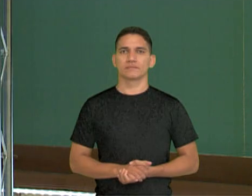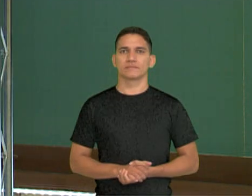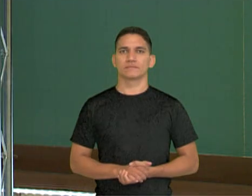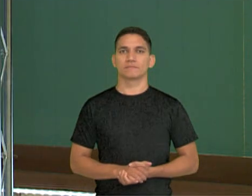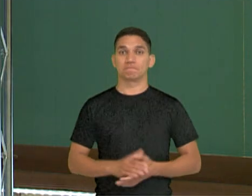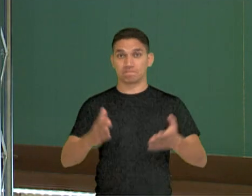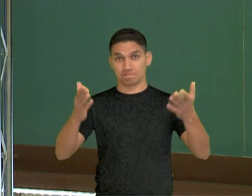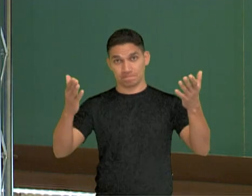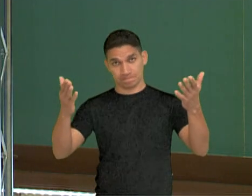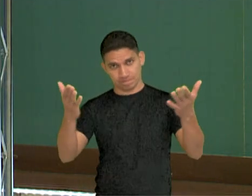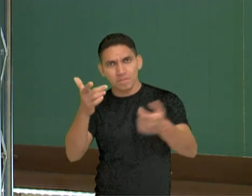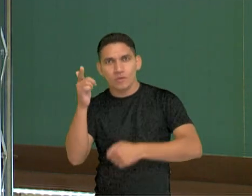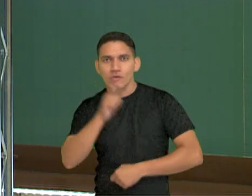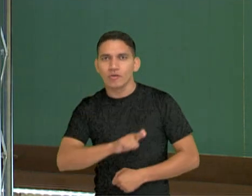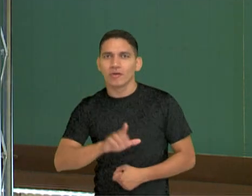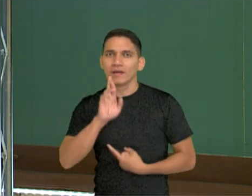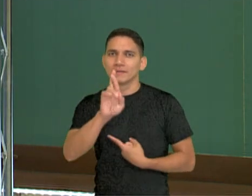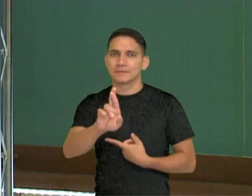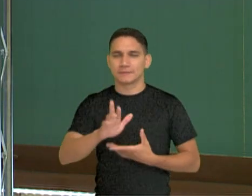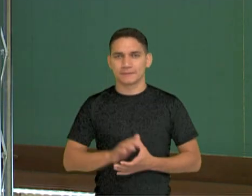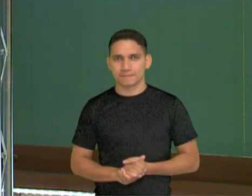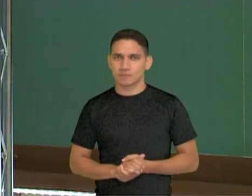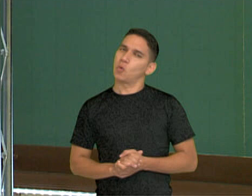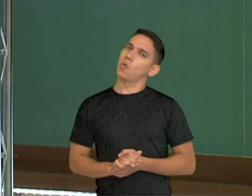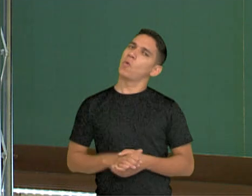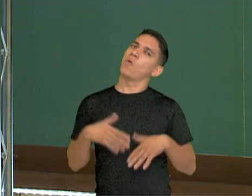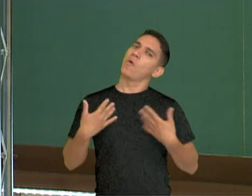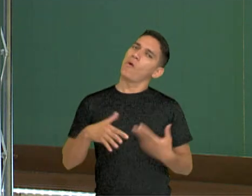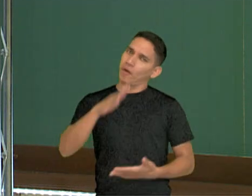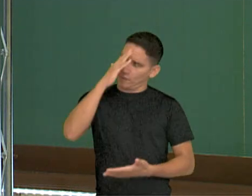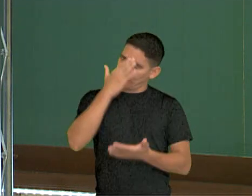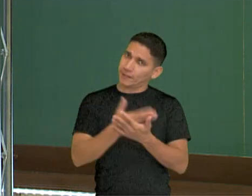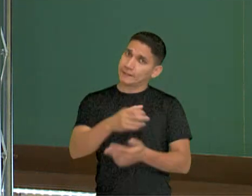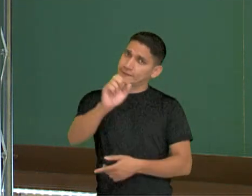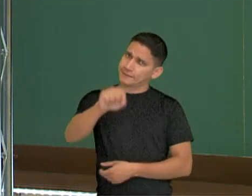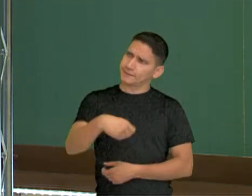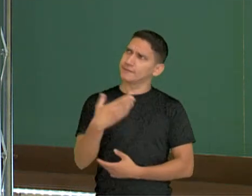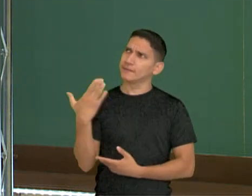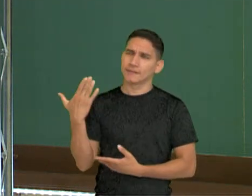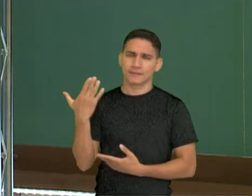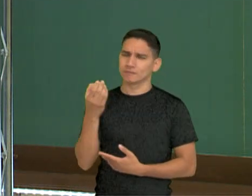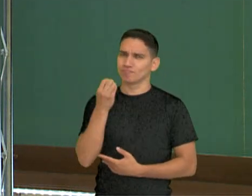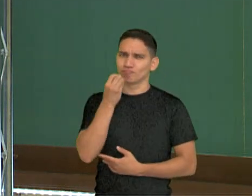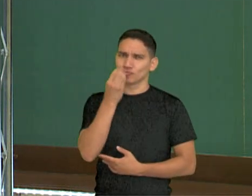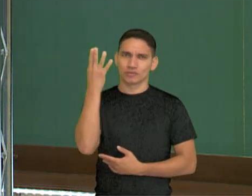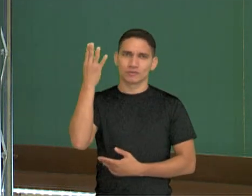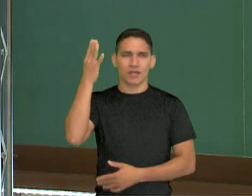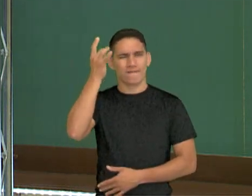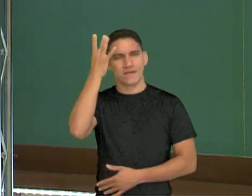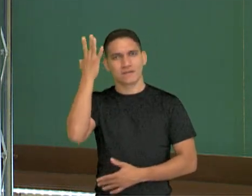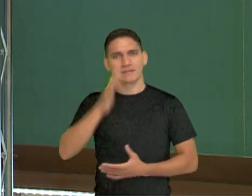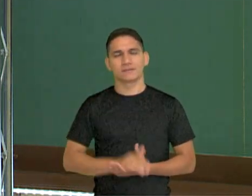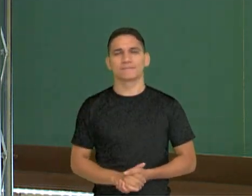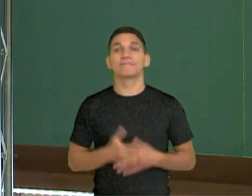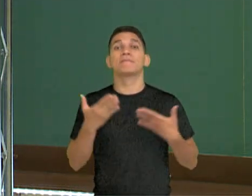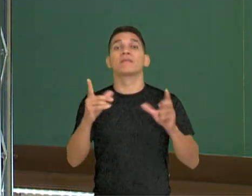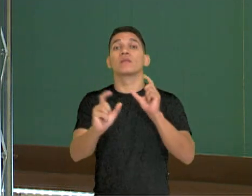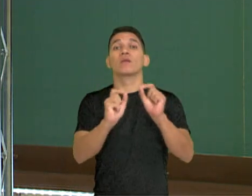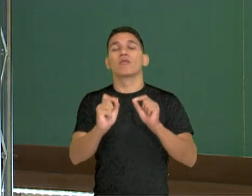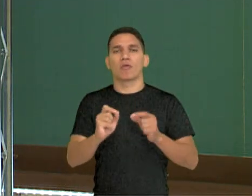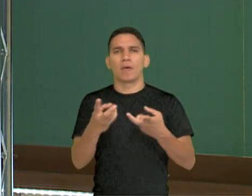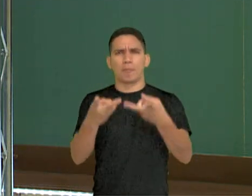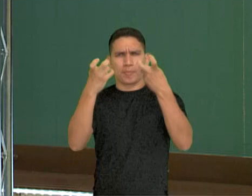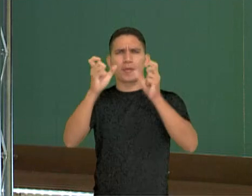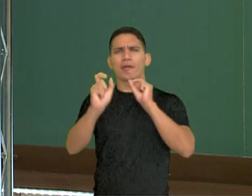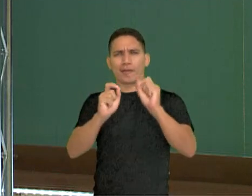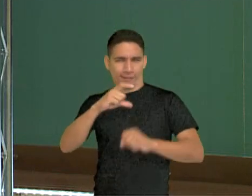E aí, meus queridos, conseguiu resolver, cara? Pô, eu acho que sim, cara. Essa questão aqui tá, ó, show de bola. Então,